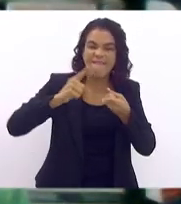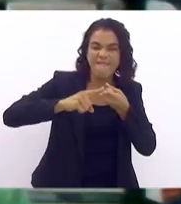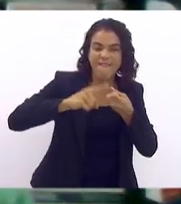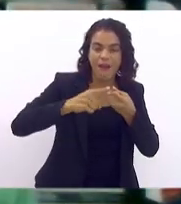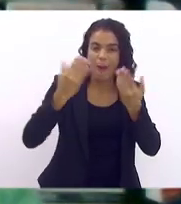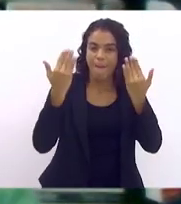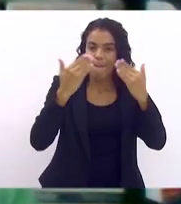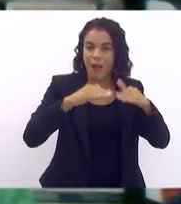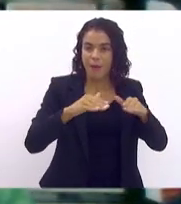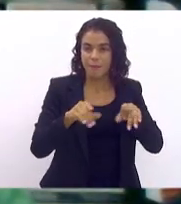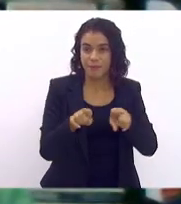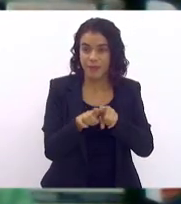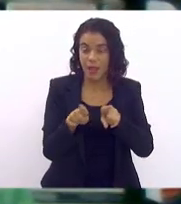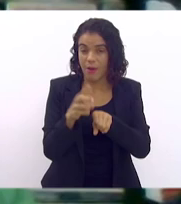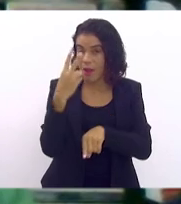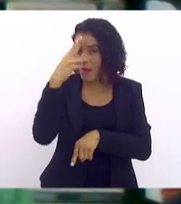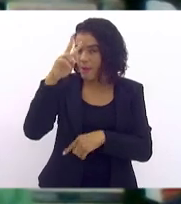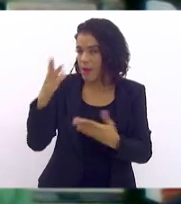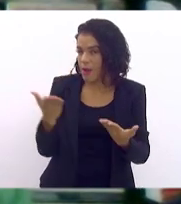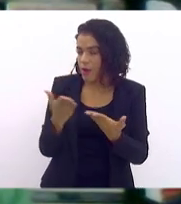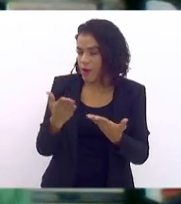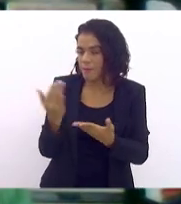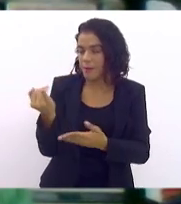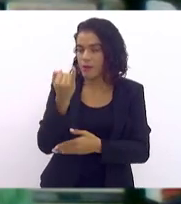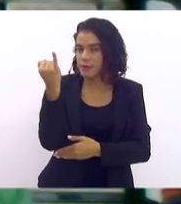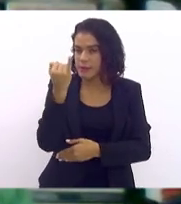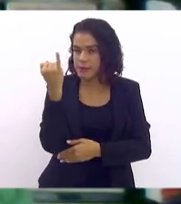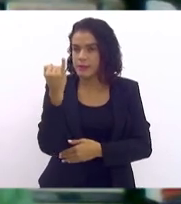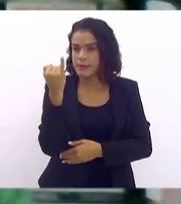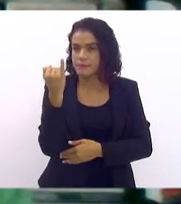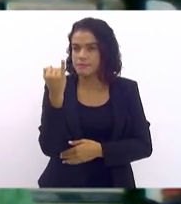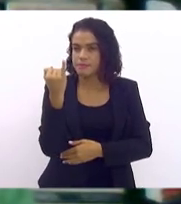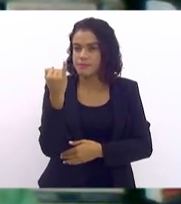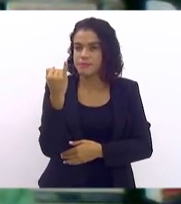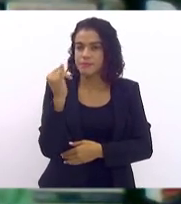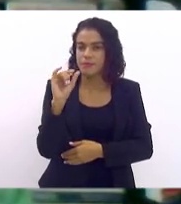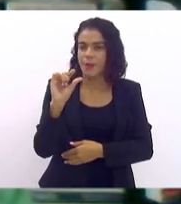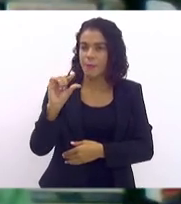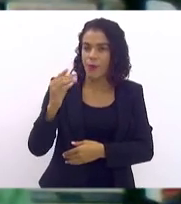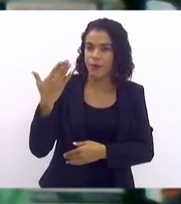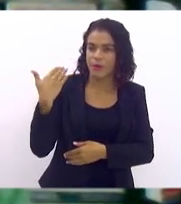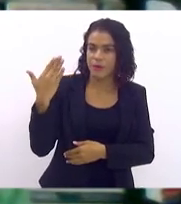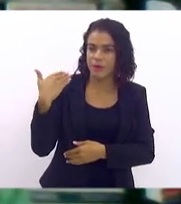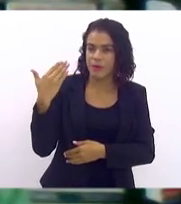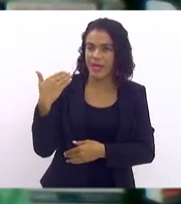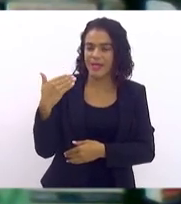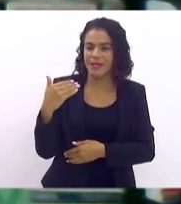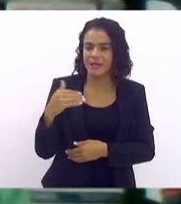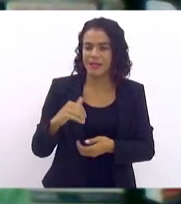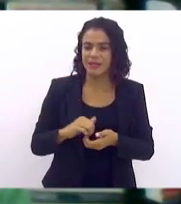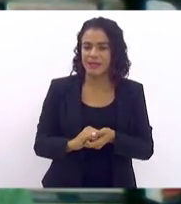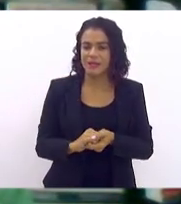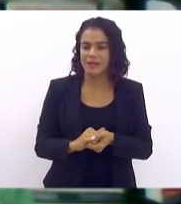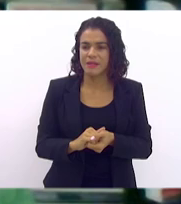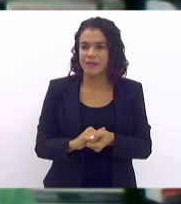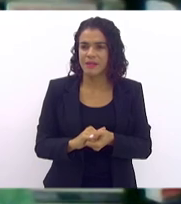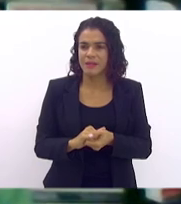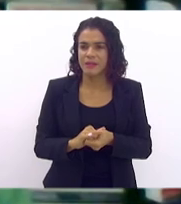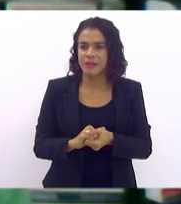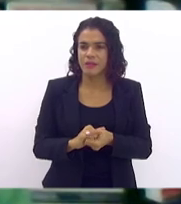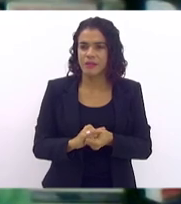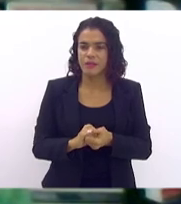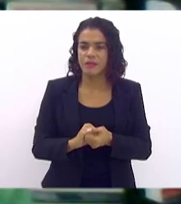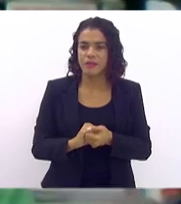tem também outro caso que eu lembrei agora, que eu acho importante. É recente o caso do Santo Agostinho na Barra, né, onde os meninos